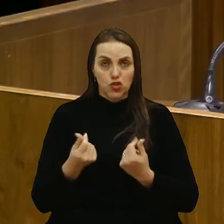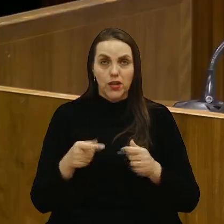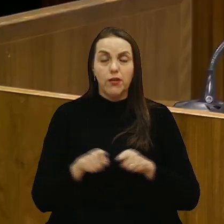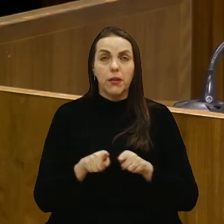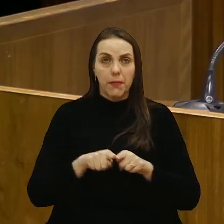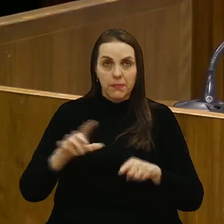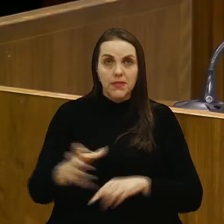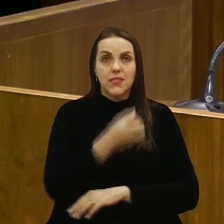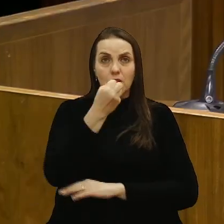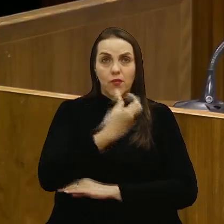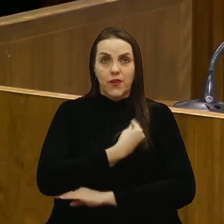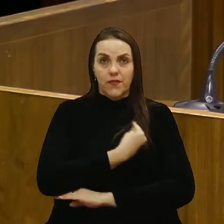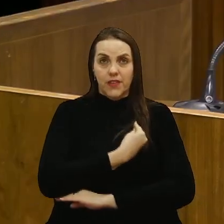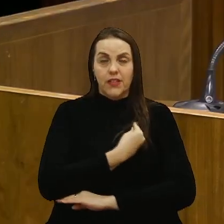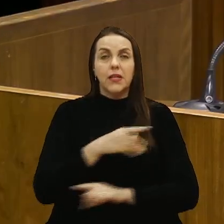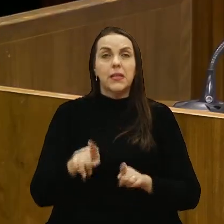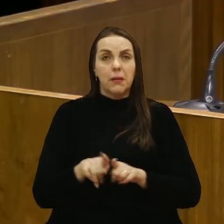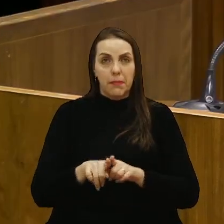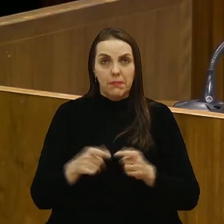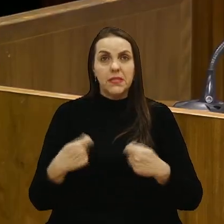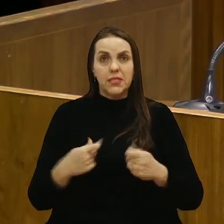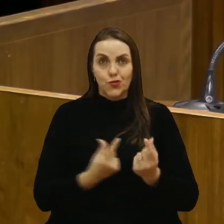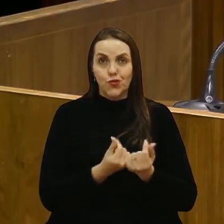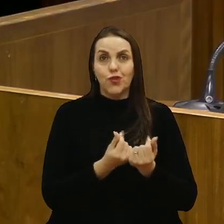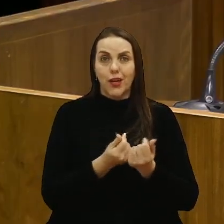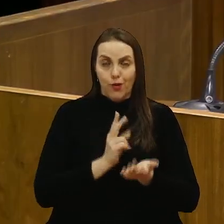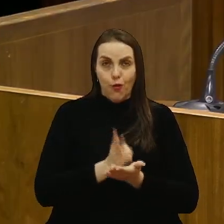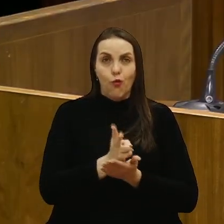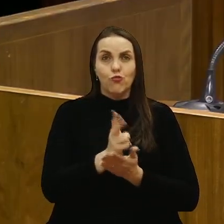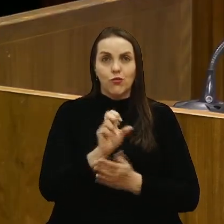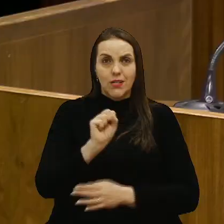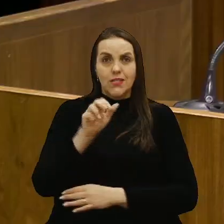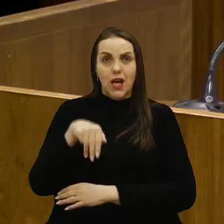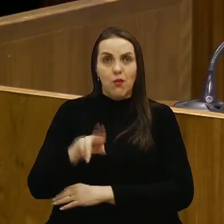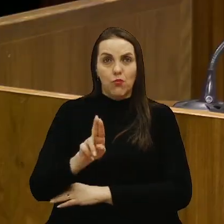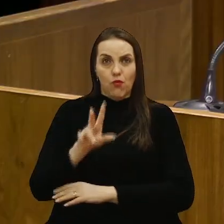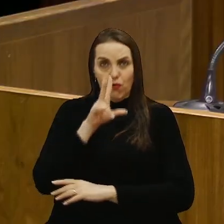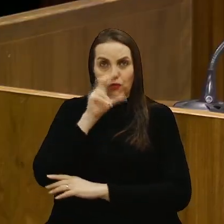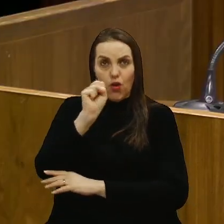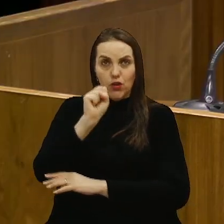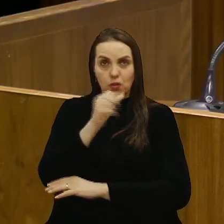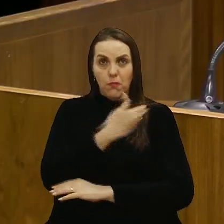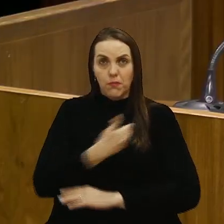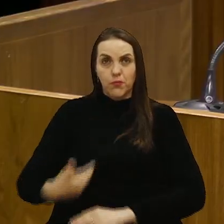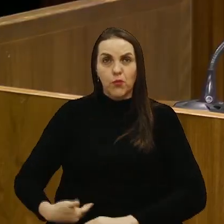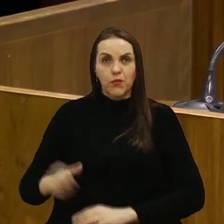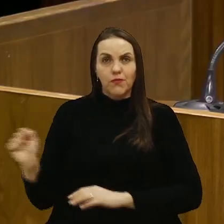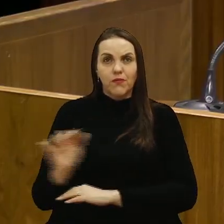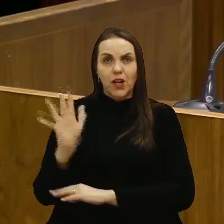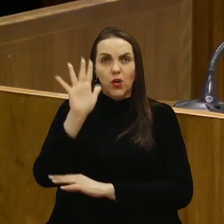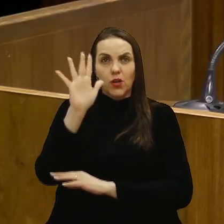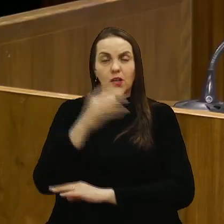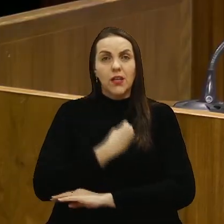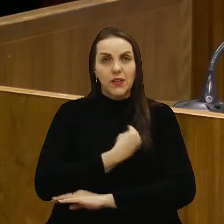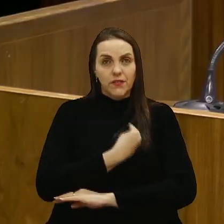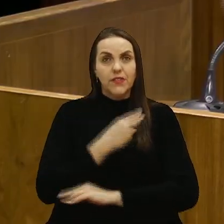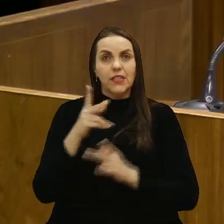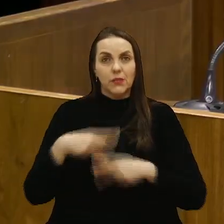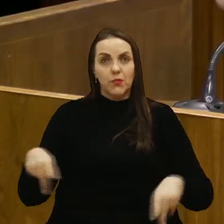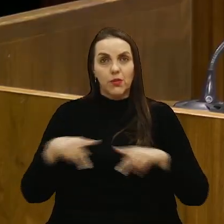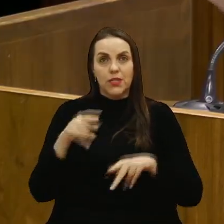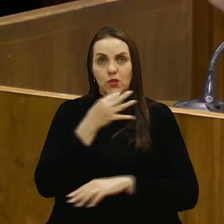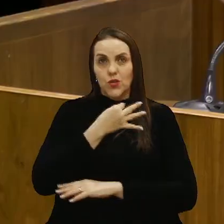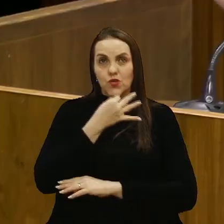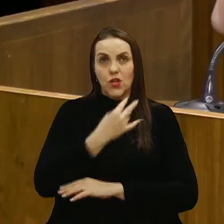salvar vidas. Também tem que haver dinheiro para manter o SAMU forte, público e valorizado, porque a vida do povo de Caxias do Sul